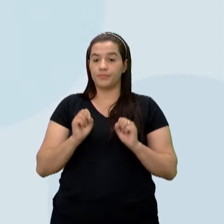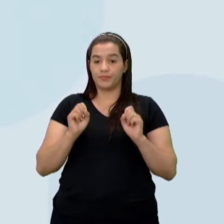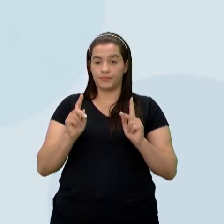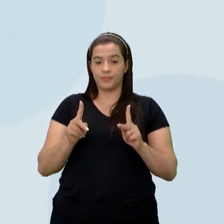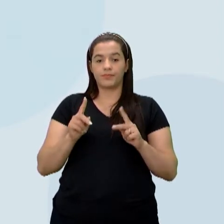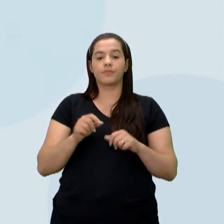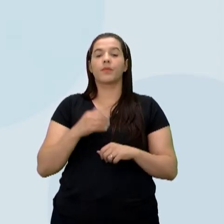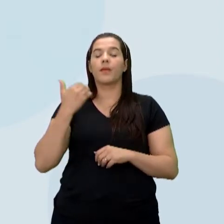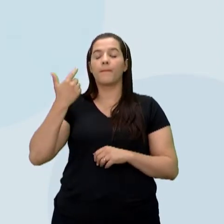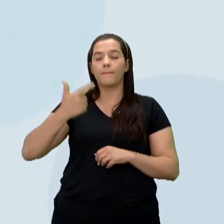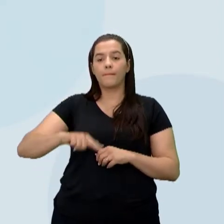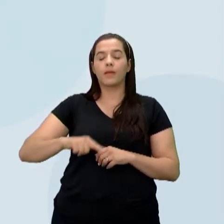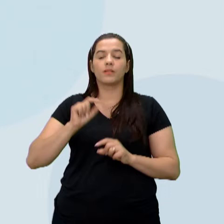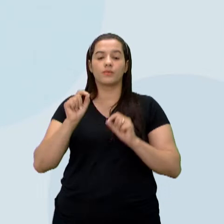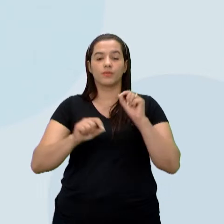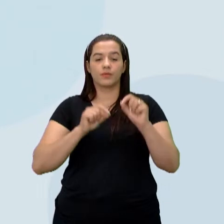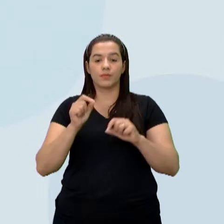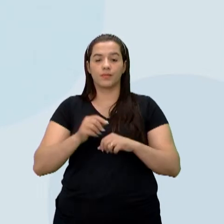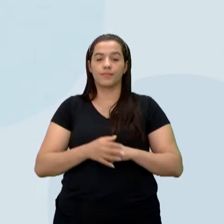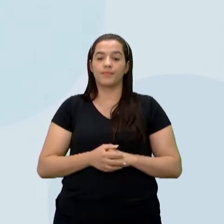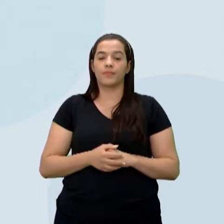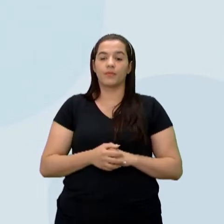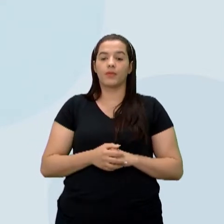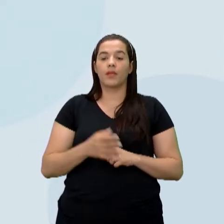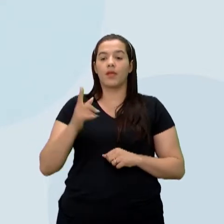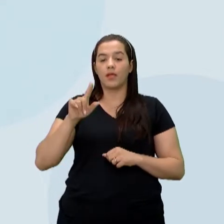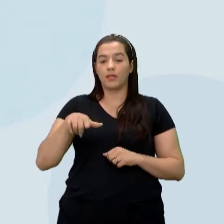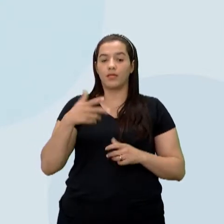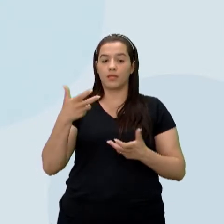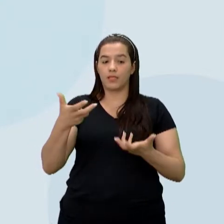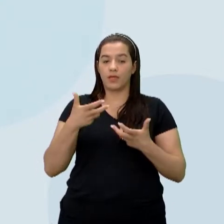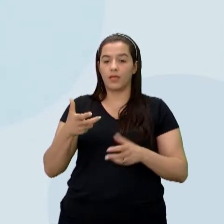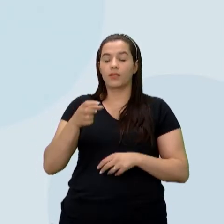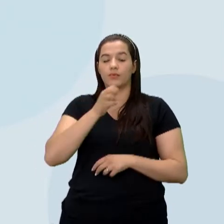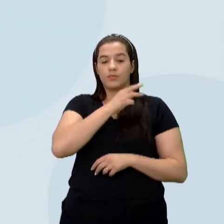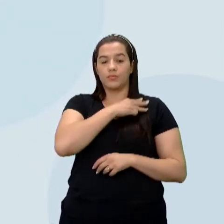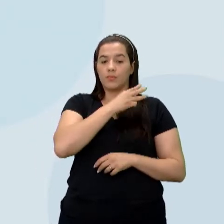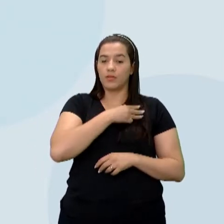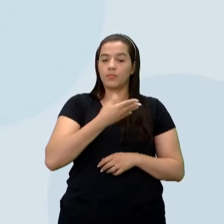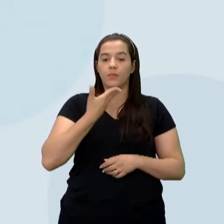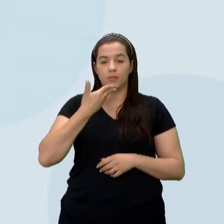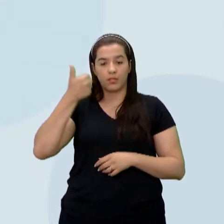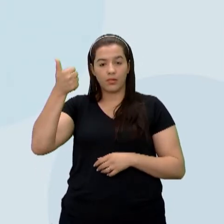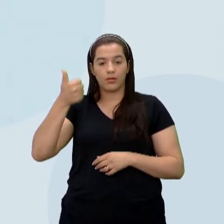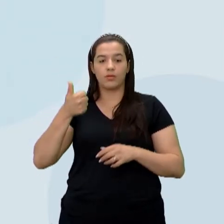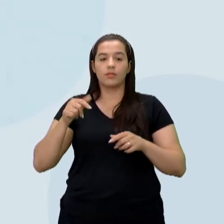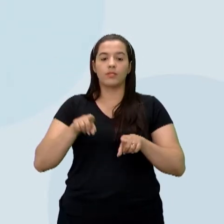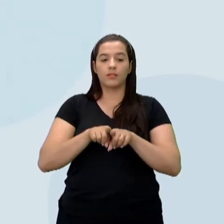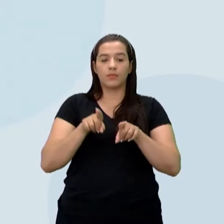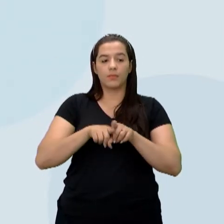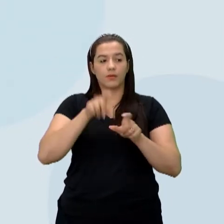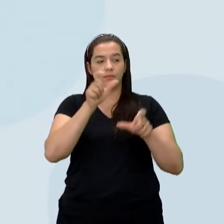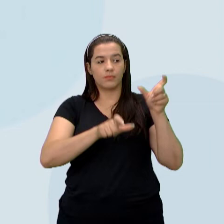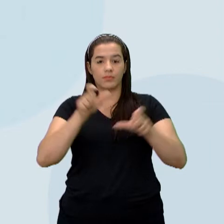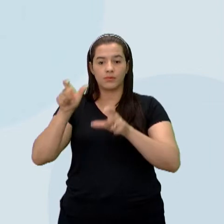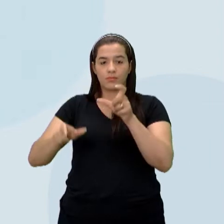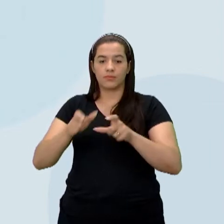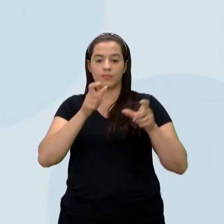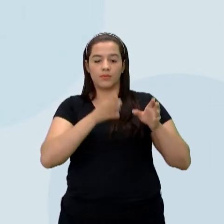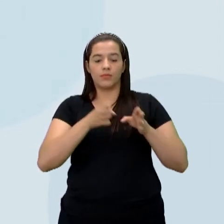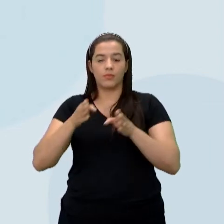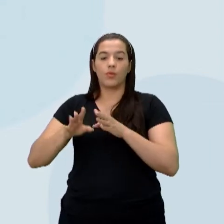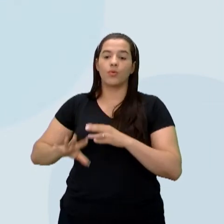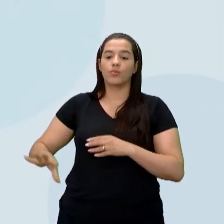universidades. E o que mais? Contribuir para a necessária melhoria do ensino médio e fazer com que os candidatos ordenem todas